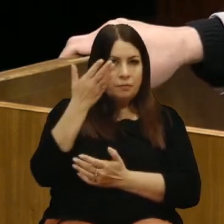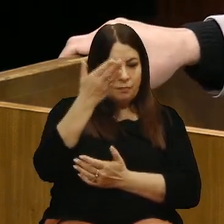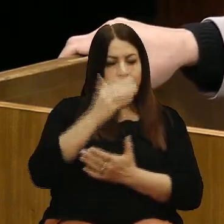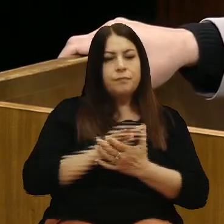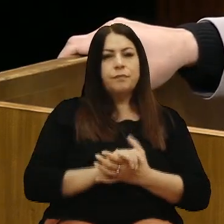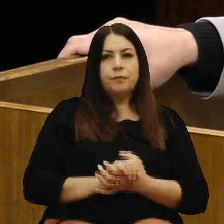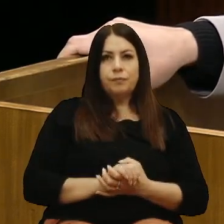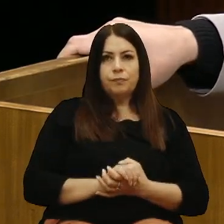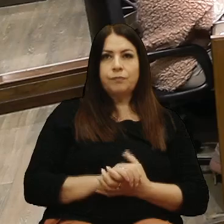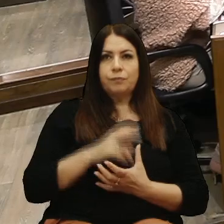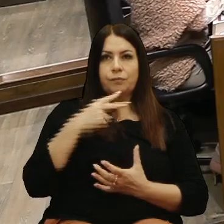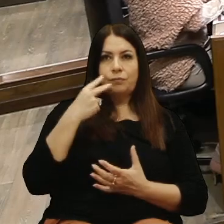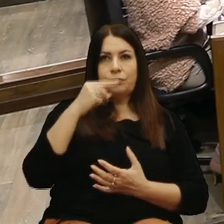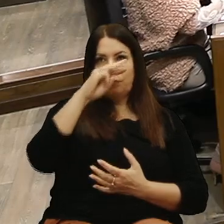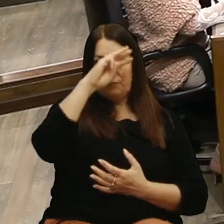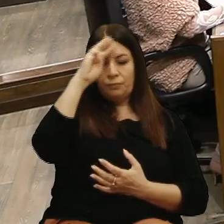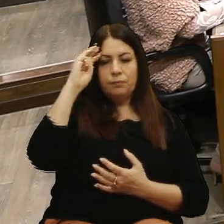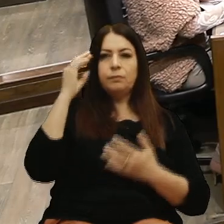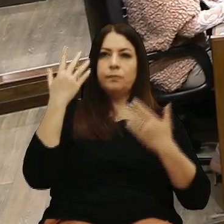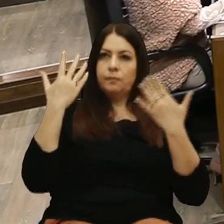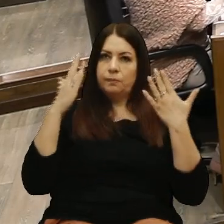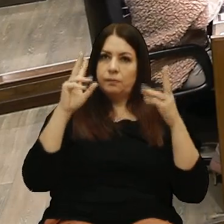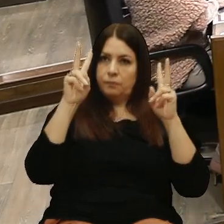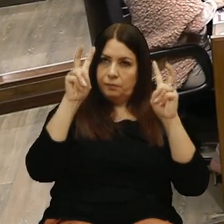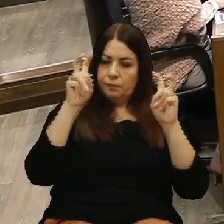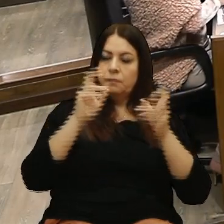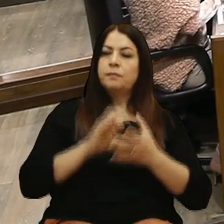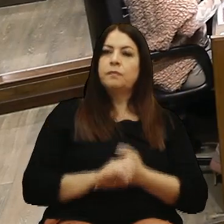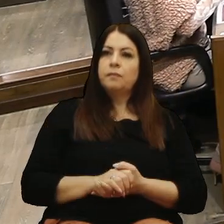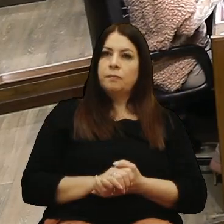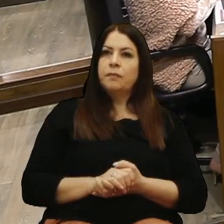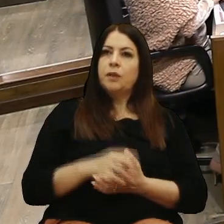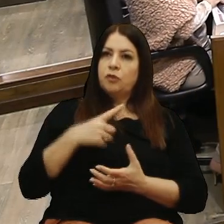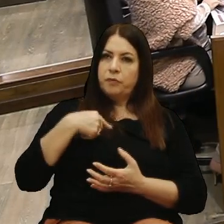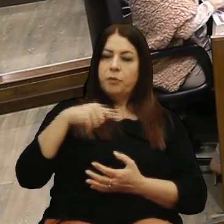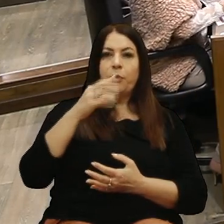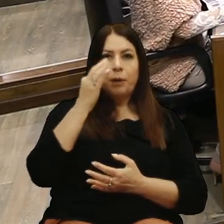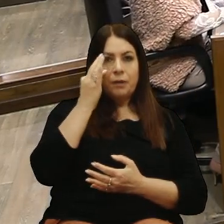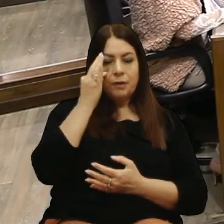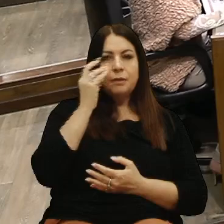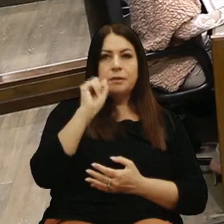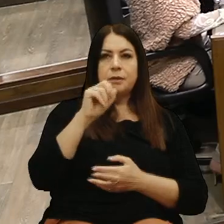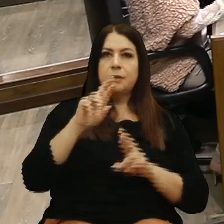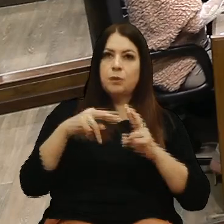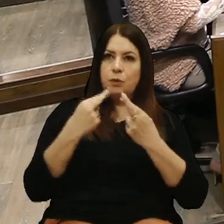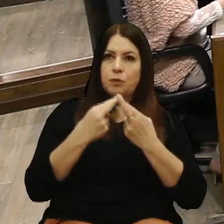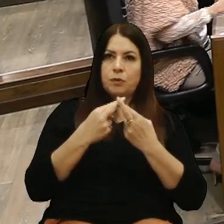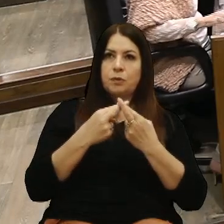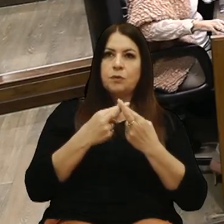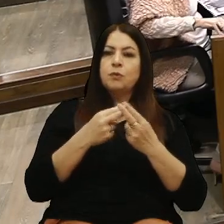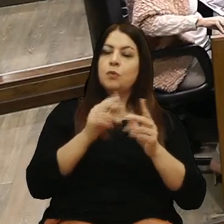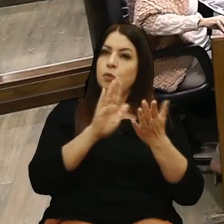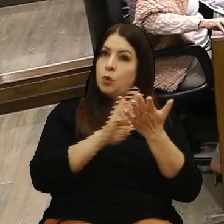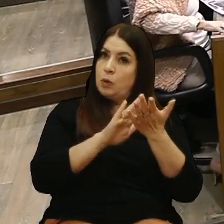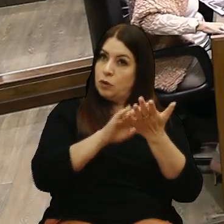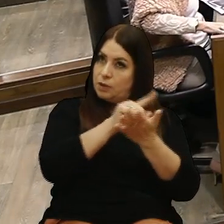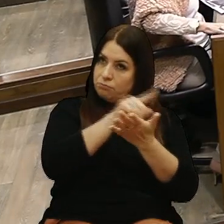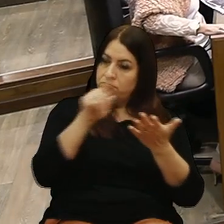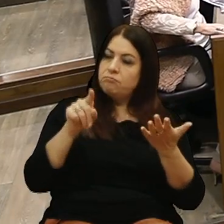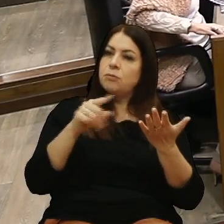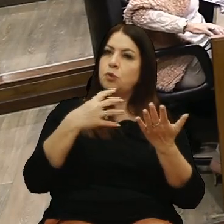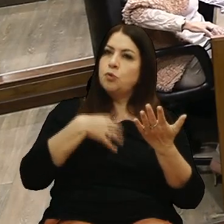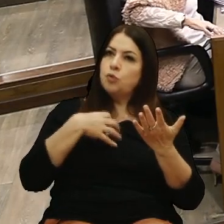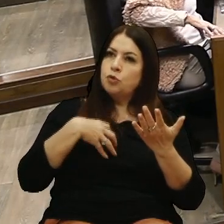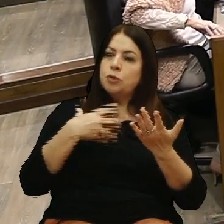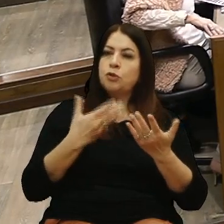gentileza. Vereador Juliano Valim, parabéns pelo tema. Estivemos presentes, sim, nessa reunião, onde elogiamos, né, a